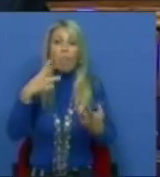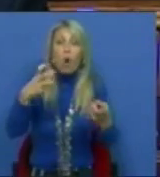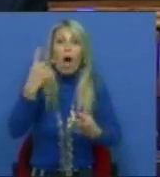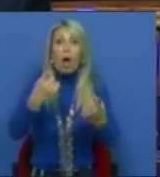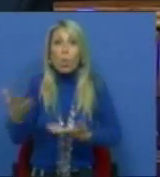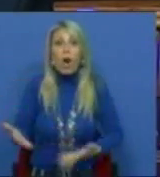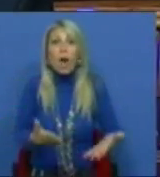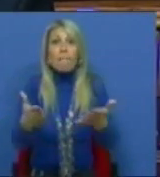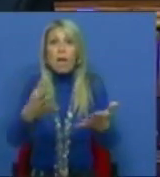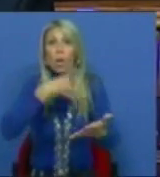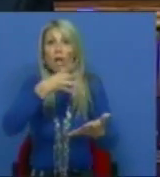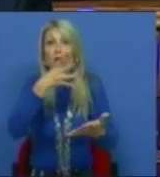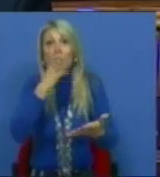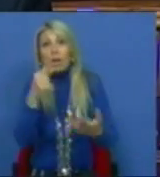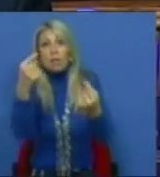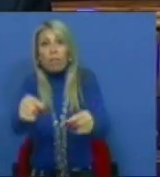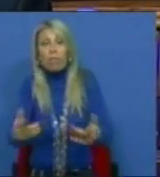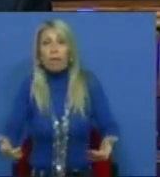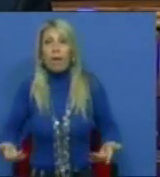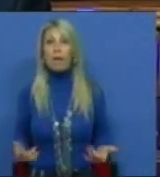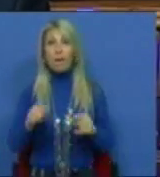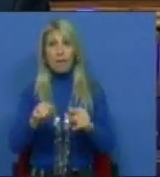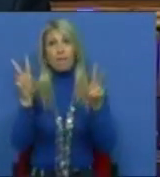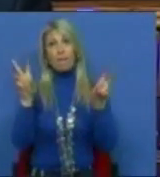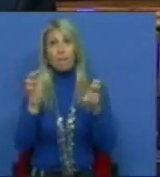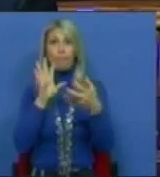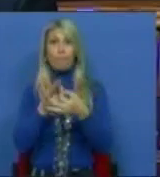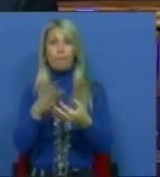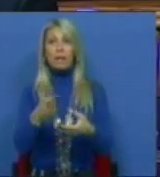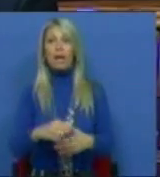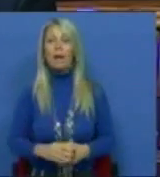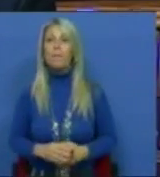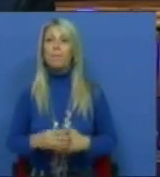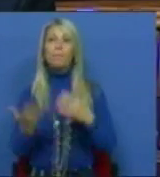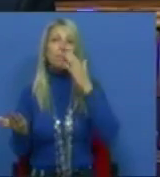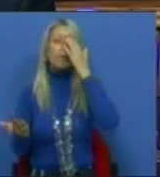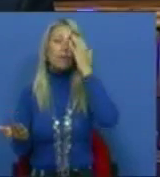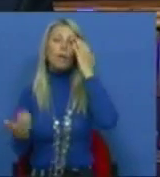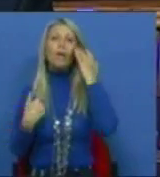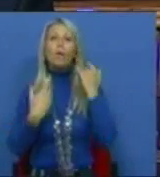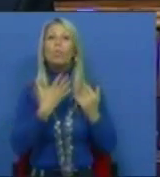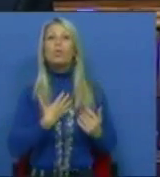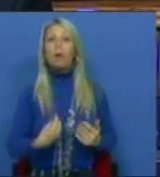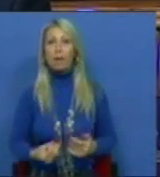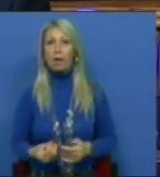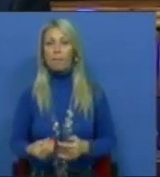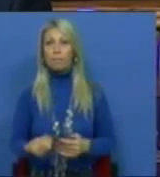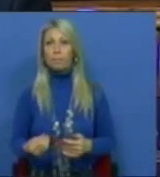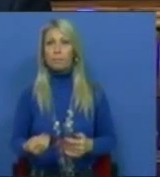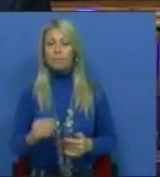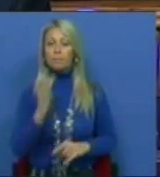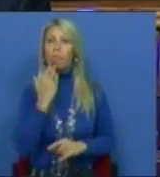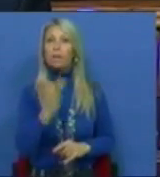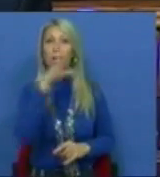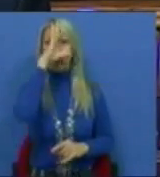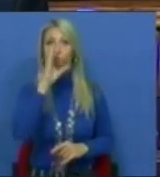alguma capacidade explicativa para esta matéria. E, portanto, eu gostaria de pedir